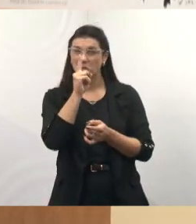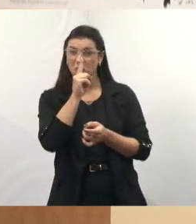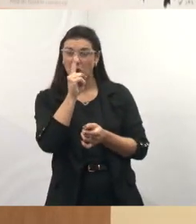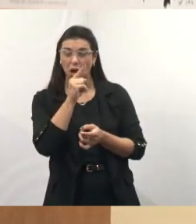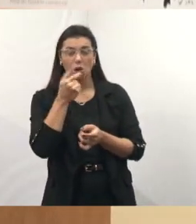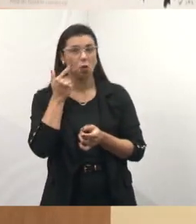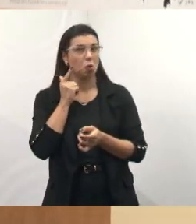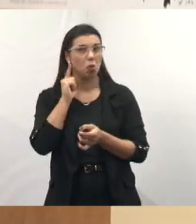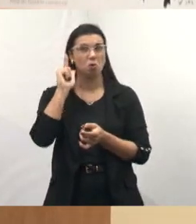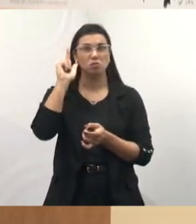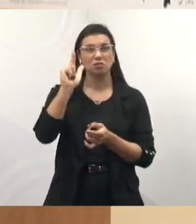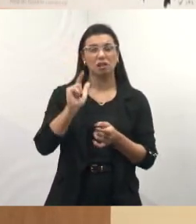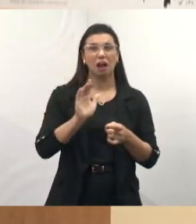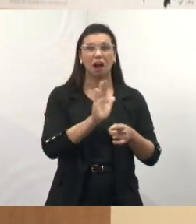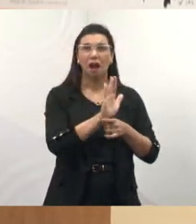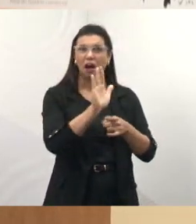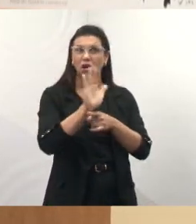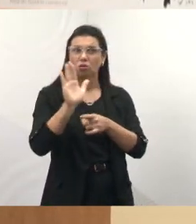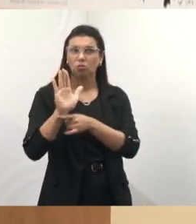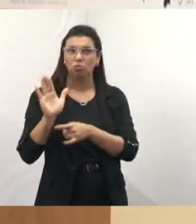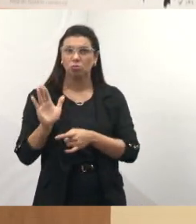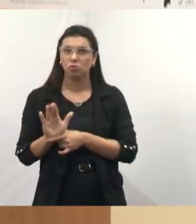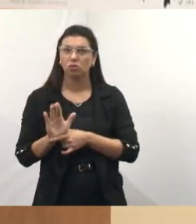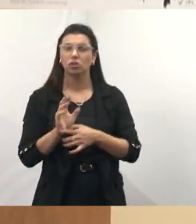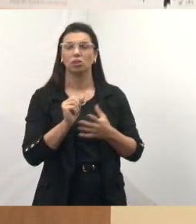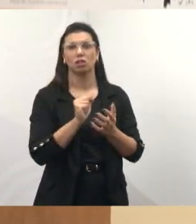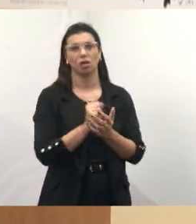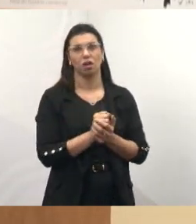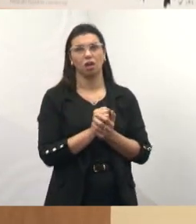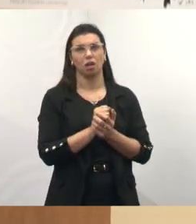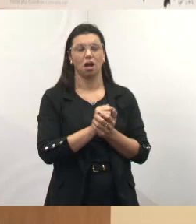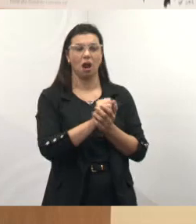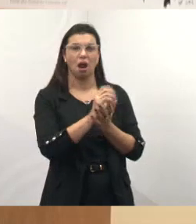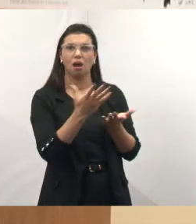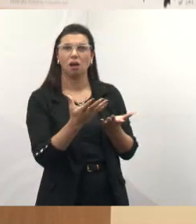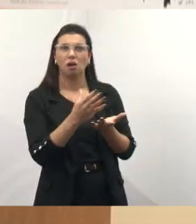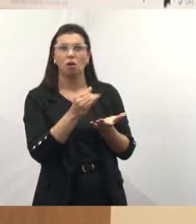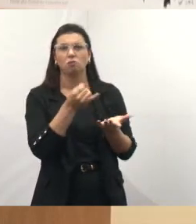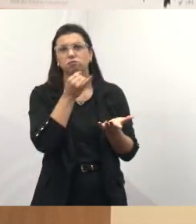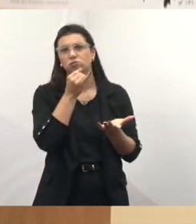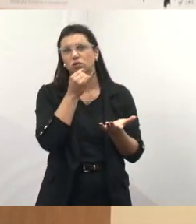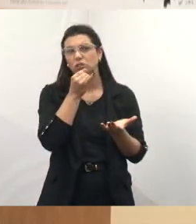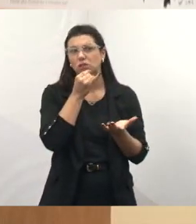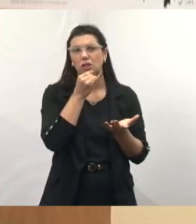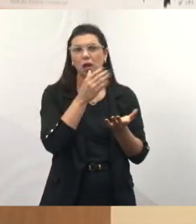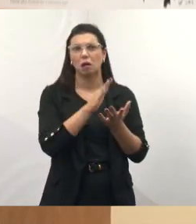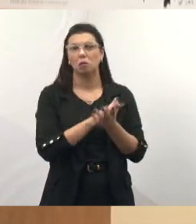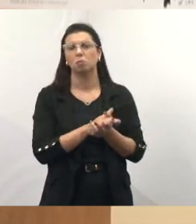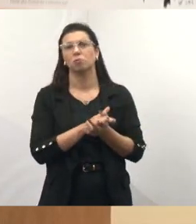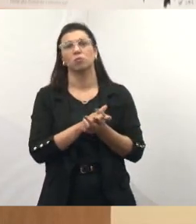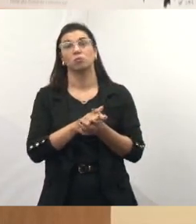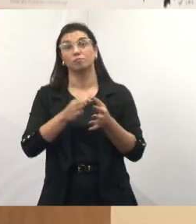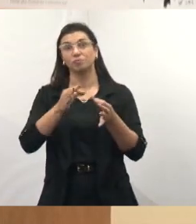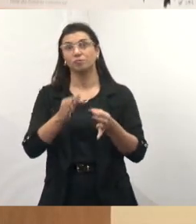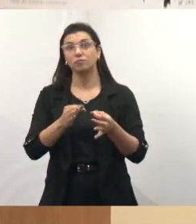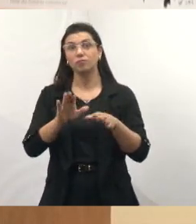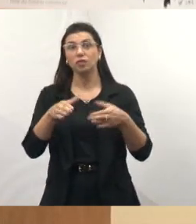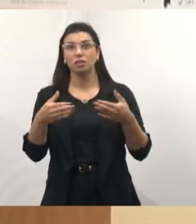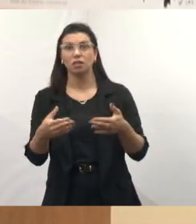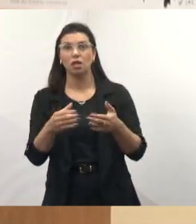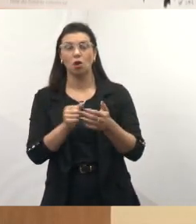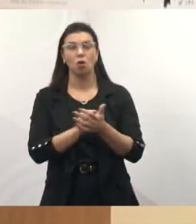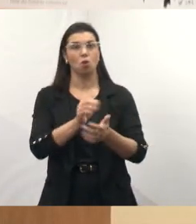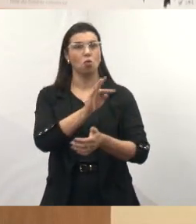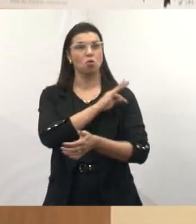consegue atender a uma expectativa de modelo ideal. O Tribunal de Contas, com seus técnicos e especialistas, partem